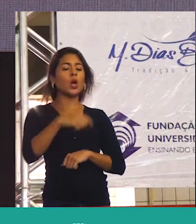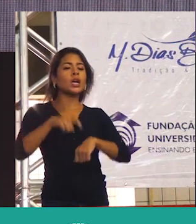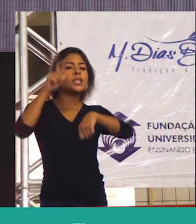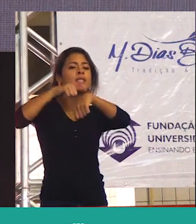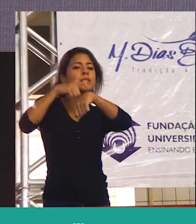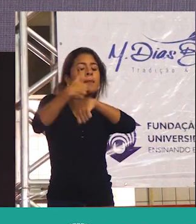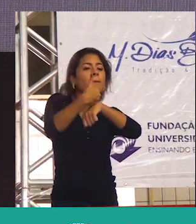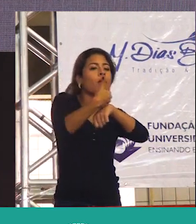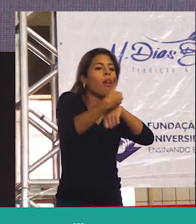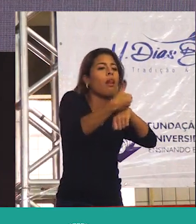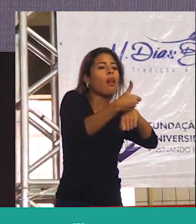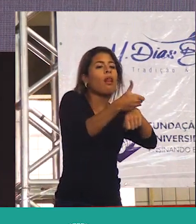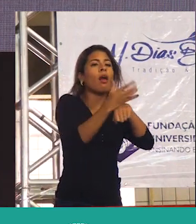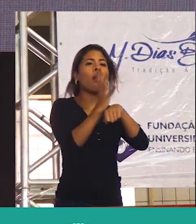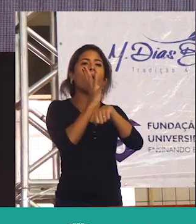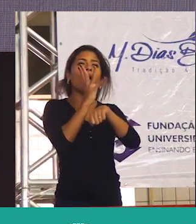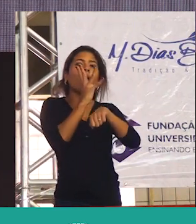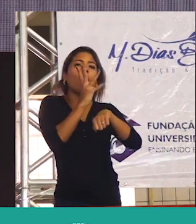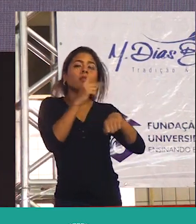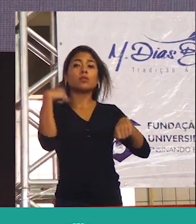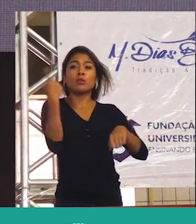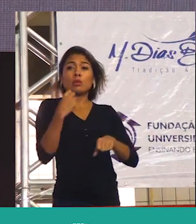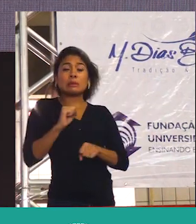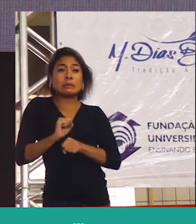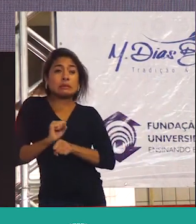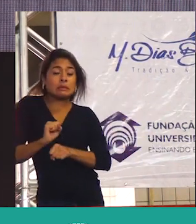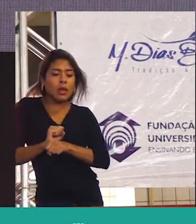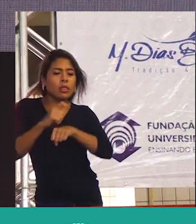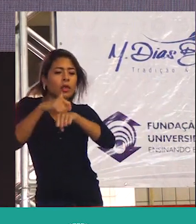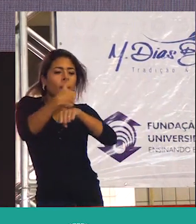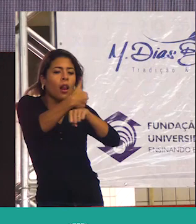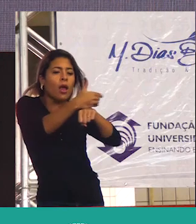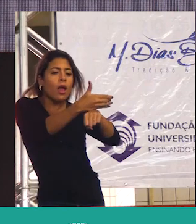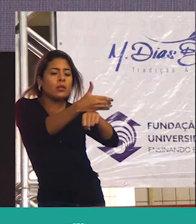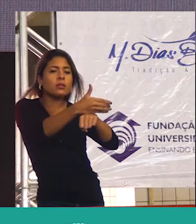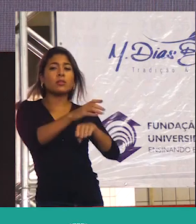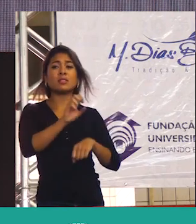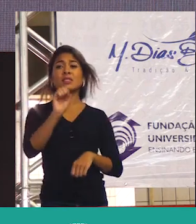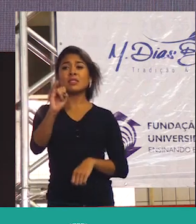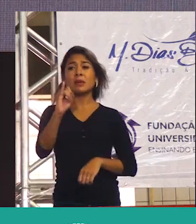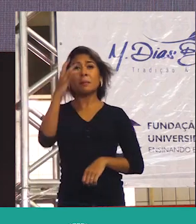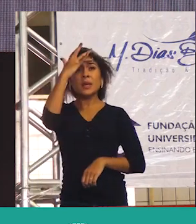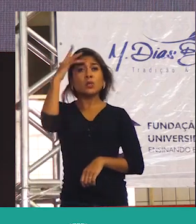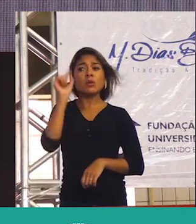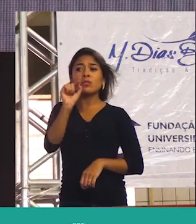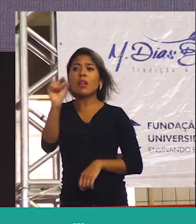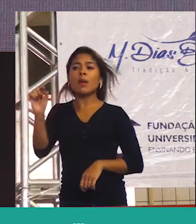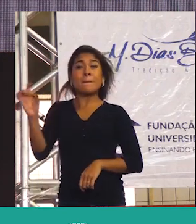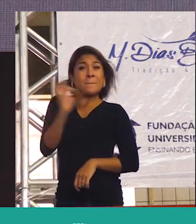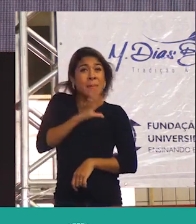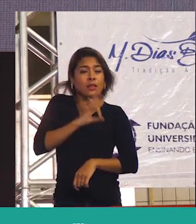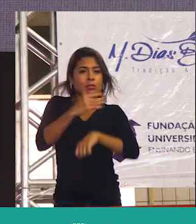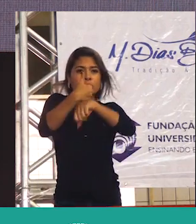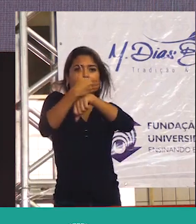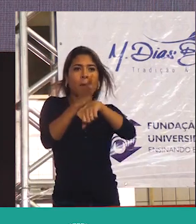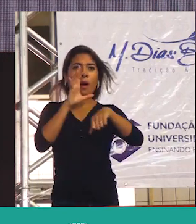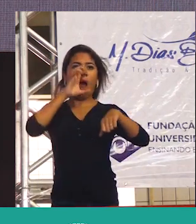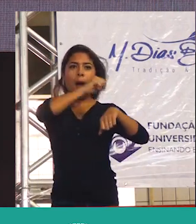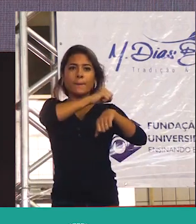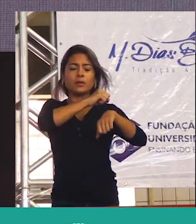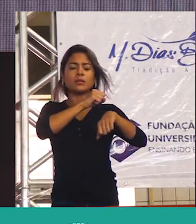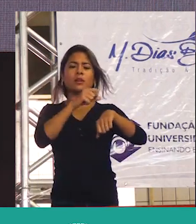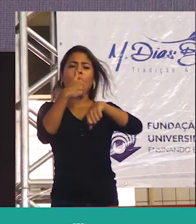que esperam, muito rápido para os que têm medo, muito